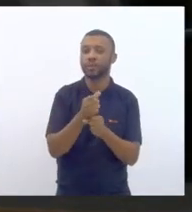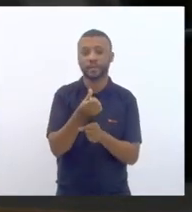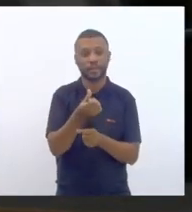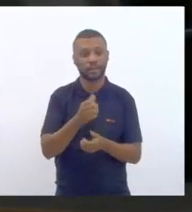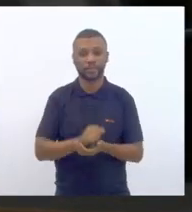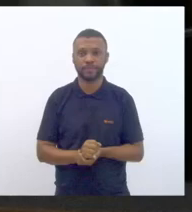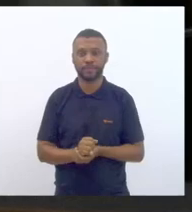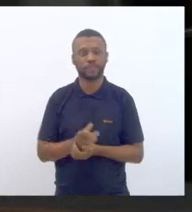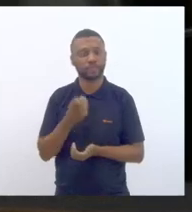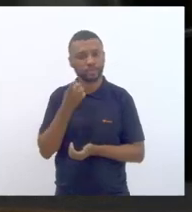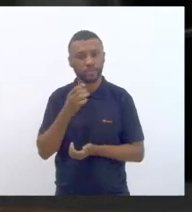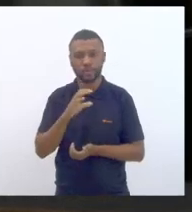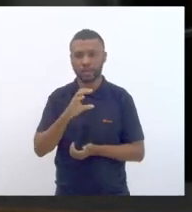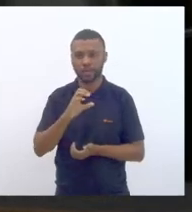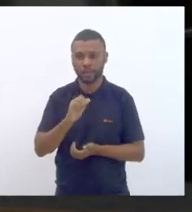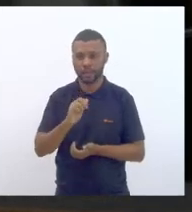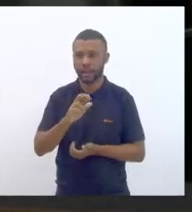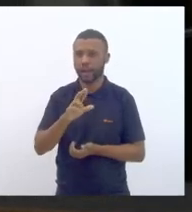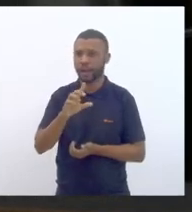Deputado Carlos Macedo.